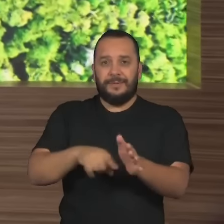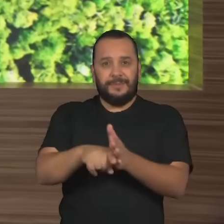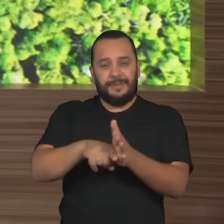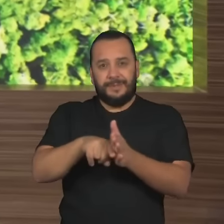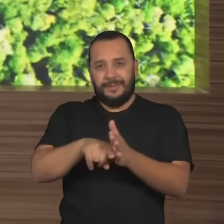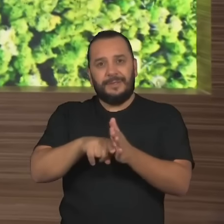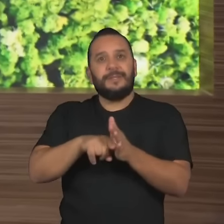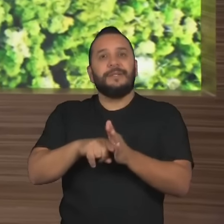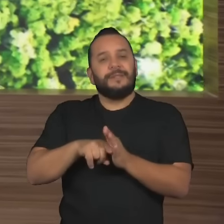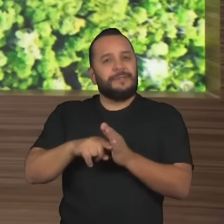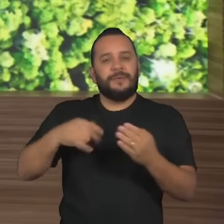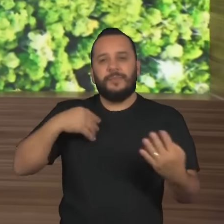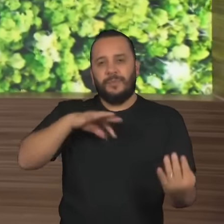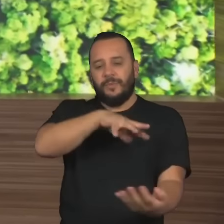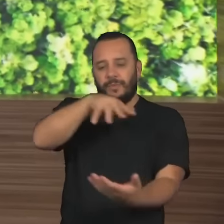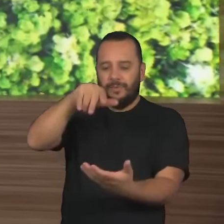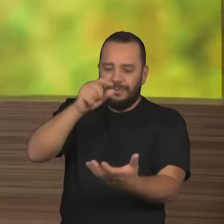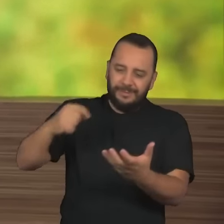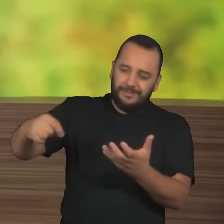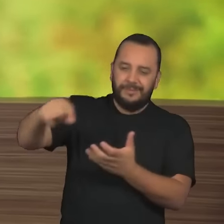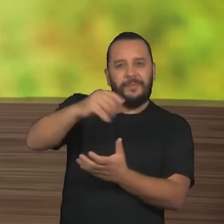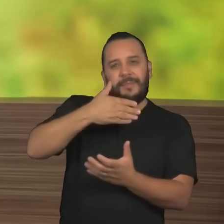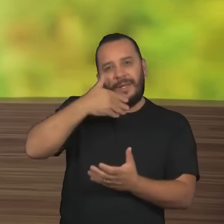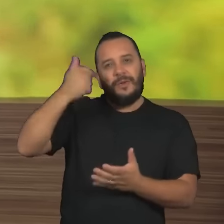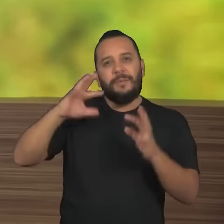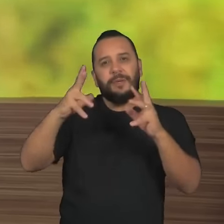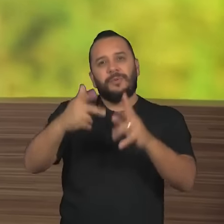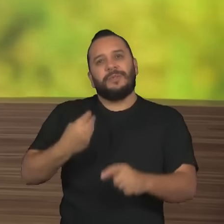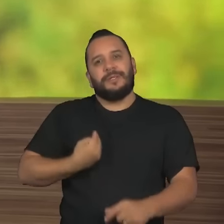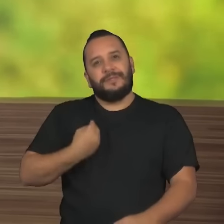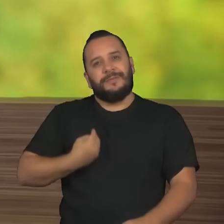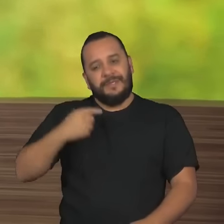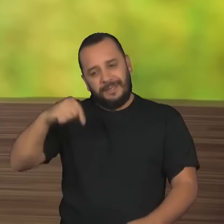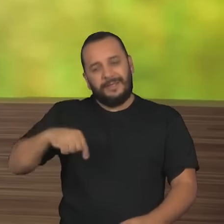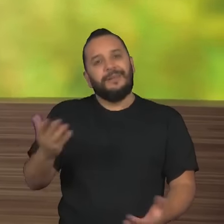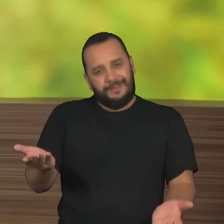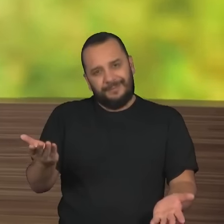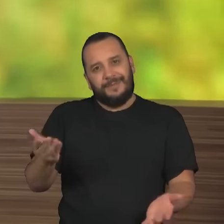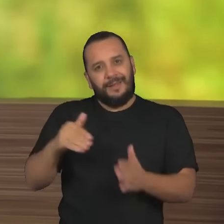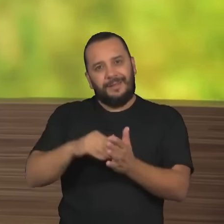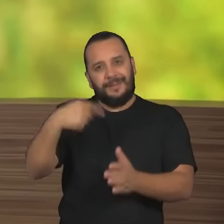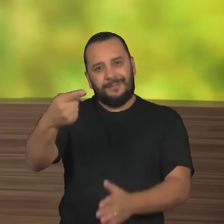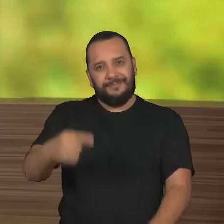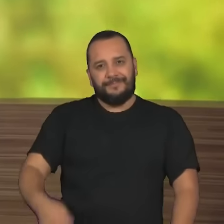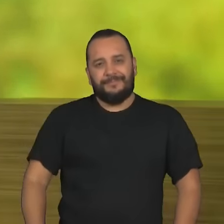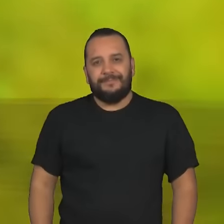pesquisas por um mundo melhor para todas as formas de vida na Terra. Até lá!